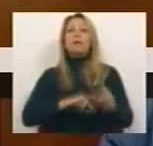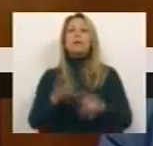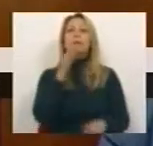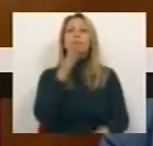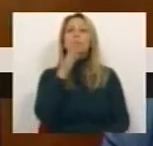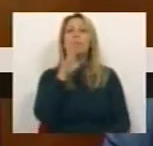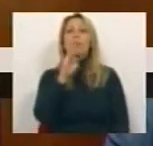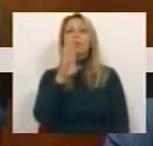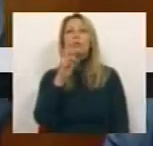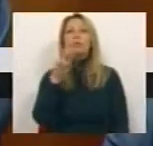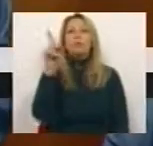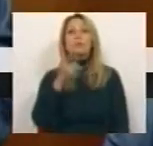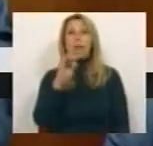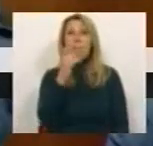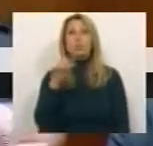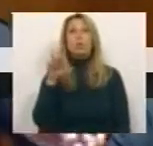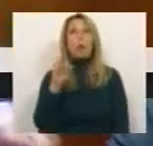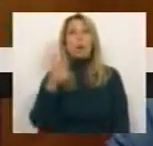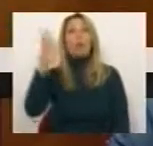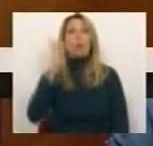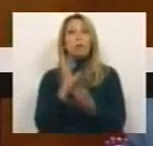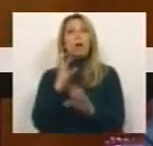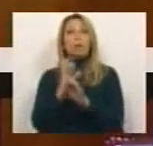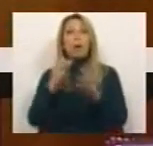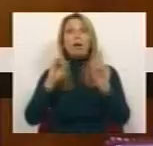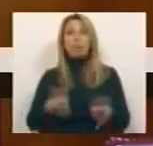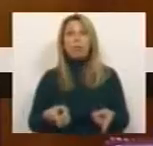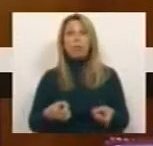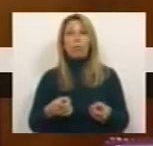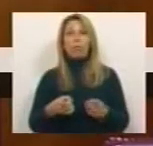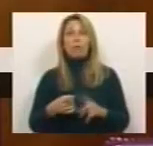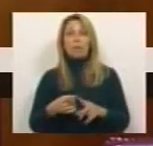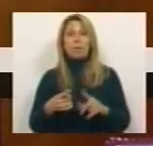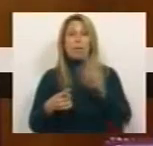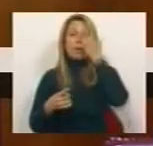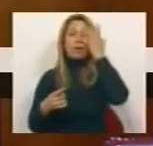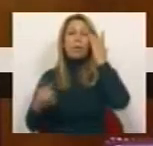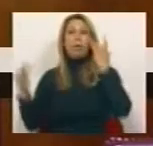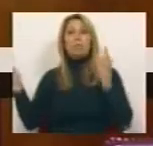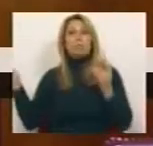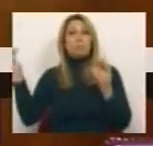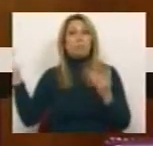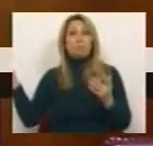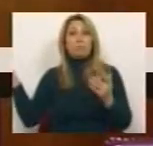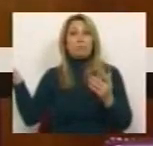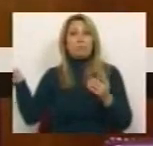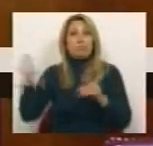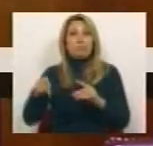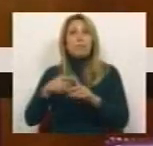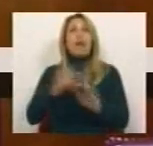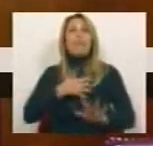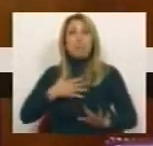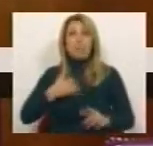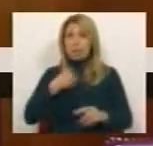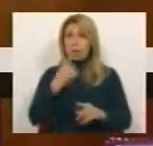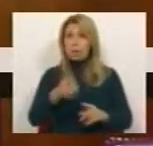deputado José Soeiro, quando é que os autocarros começam a chegar à empresa? Como disse, o aviso está aberto, não é uma